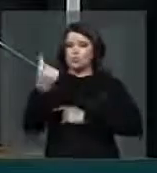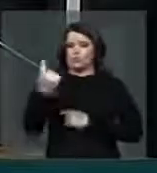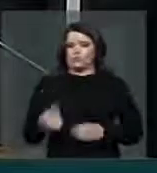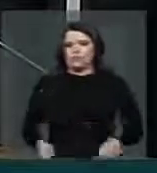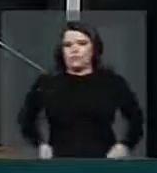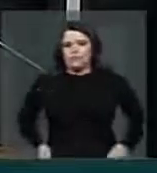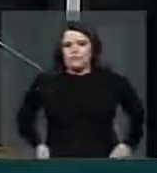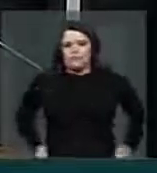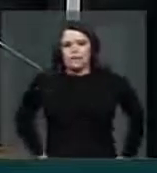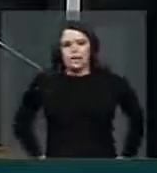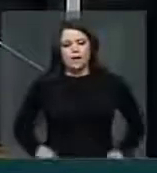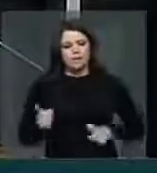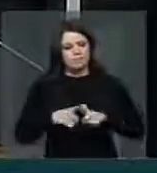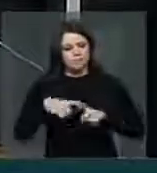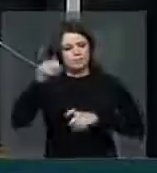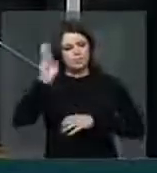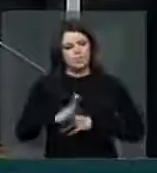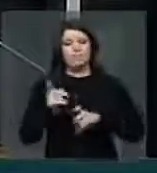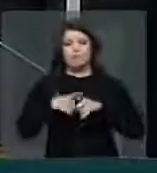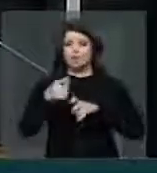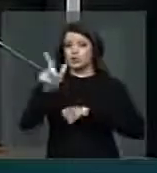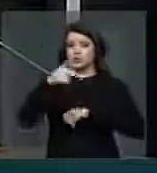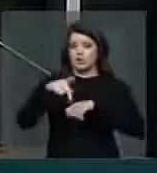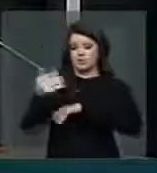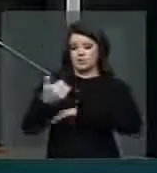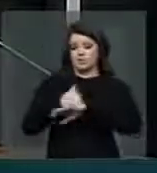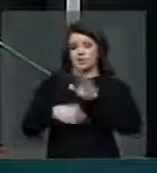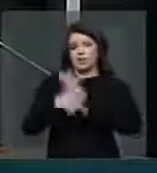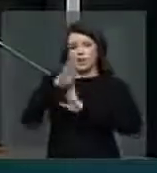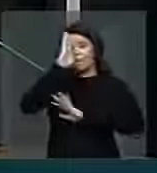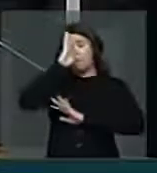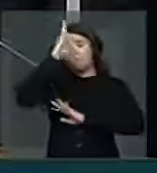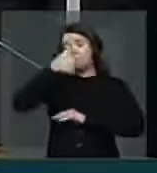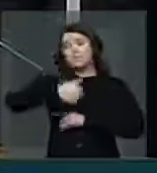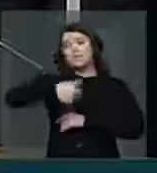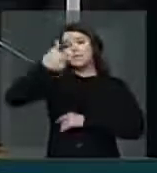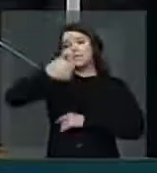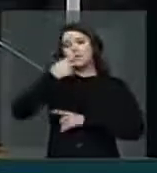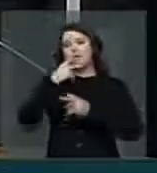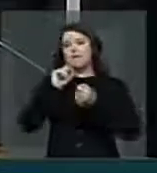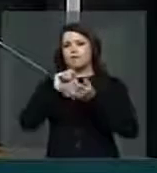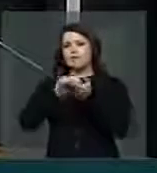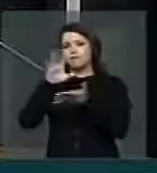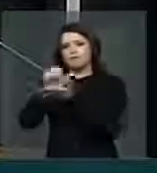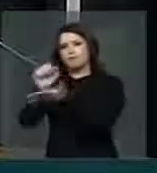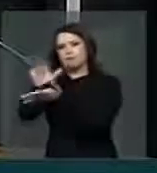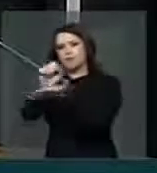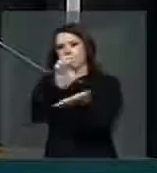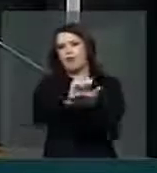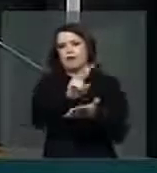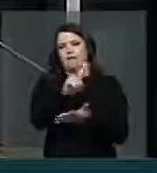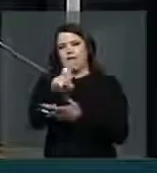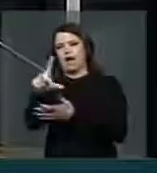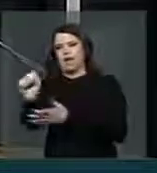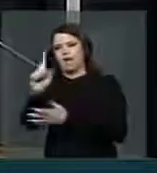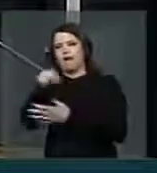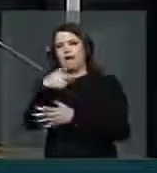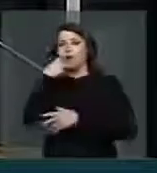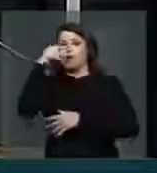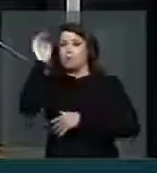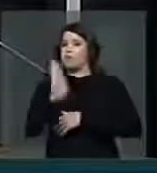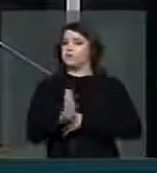para médico brasileiro e para médico estrangeiro. E dar prioridade para preencher as vagas dentro desse plano aos